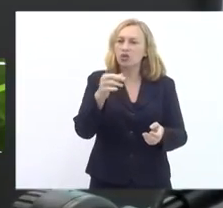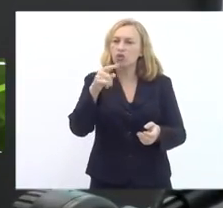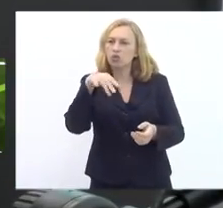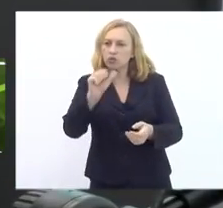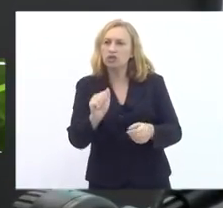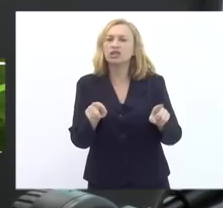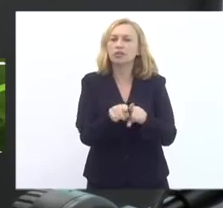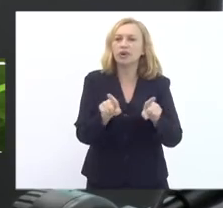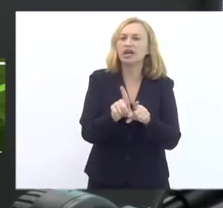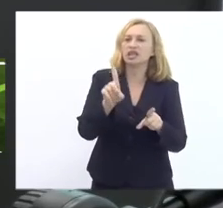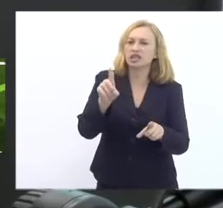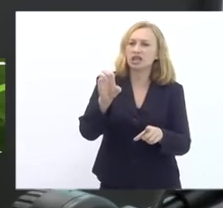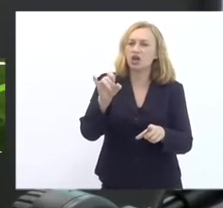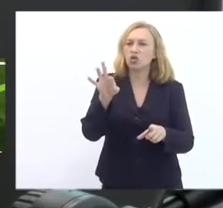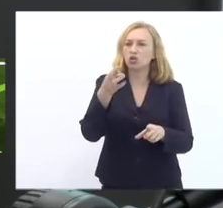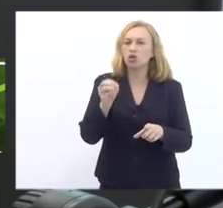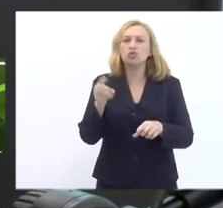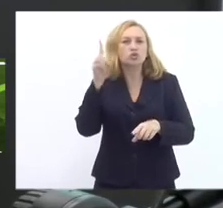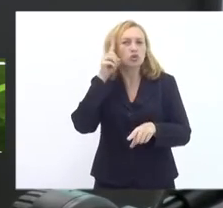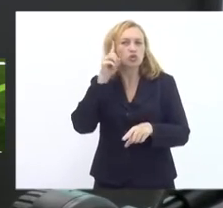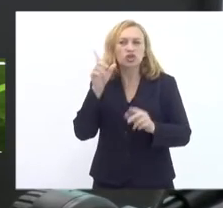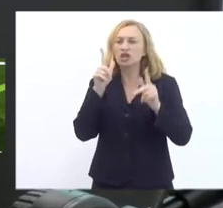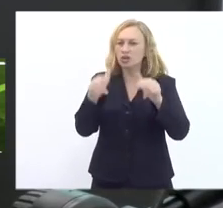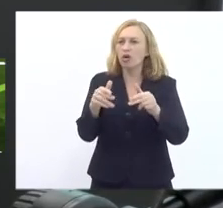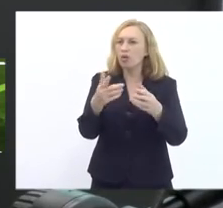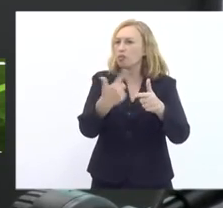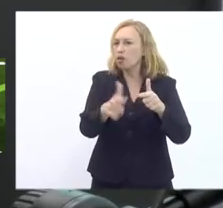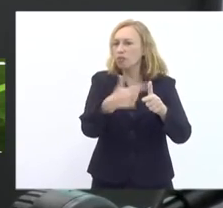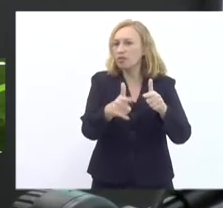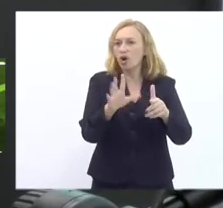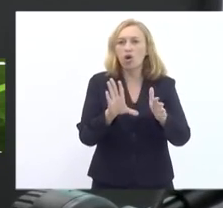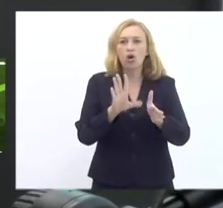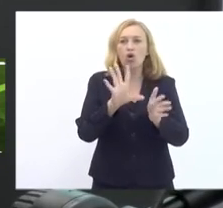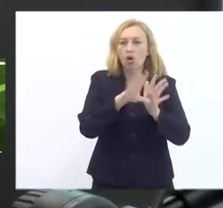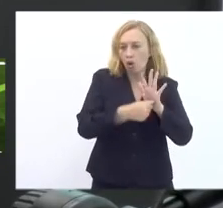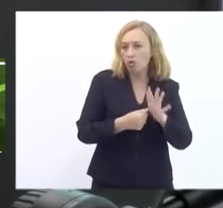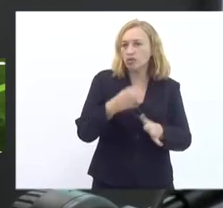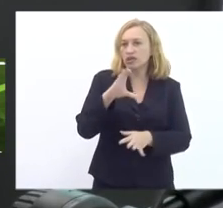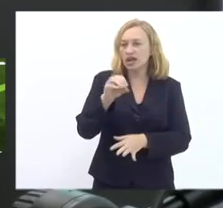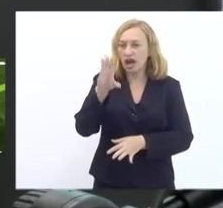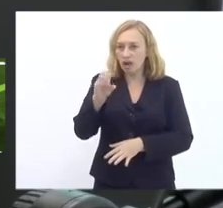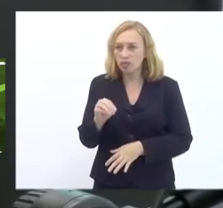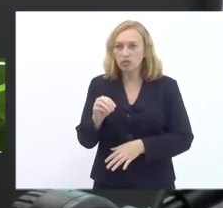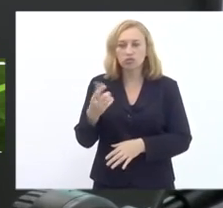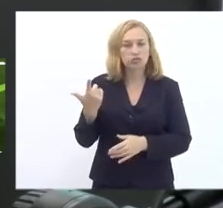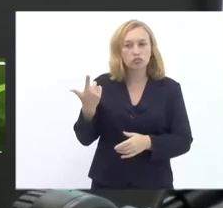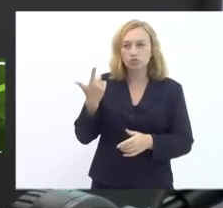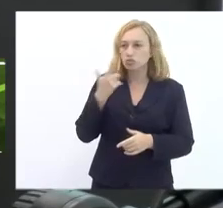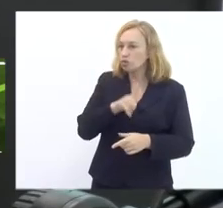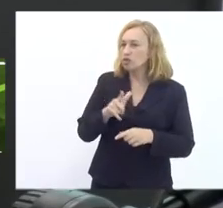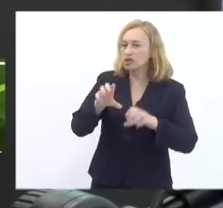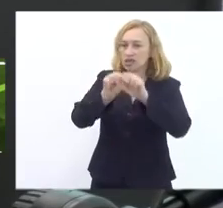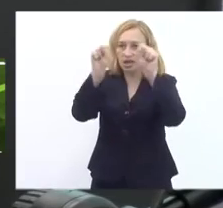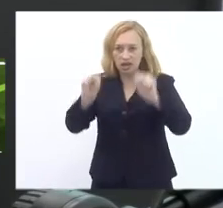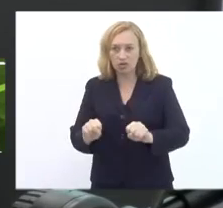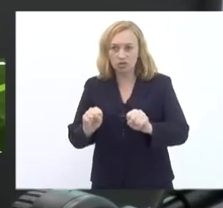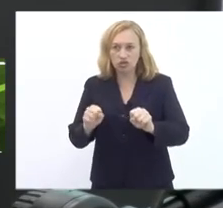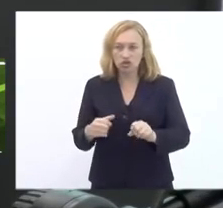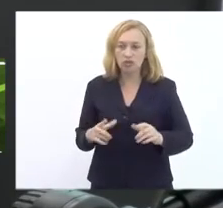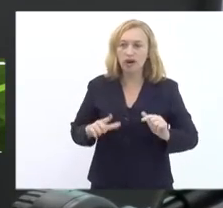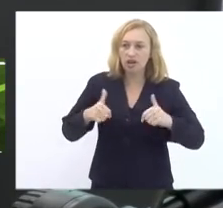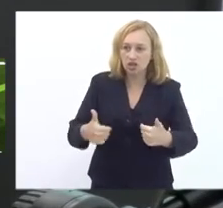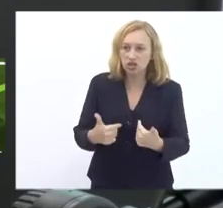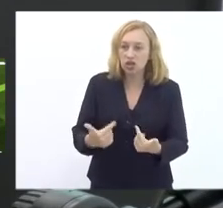Deodoro. Todos os dias são as mesmas coisas, mesmo problema, furto de cabo. O sistema não consegue funcionar, as pessoas